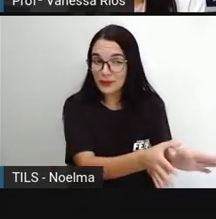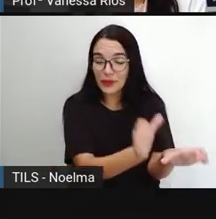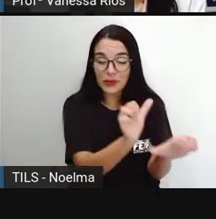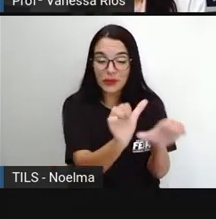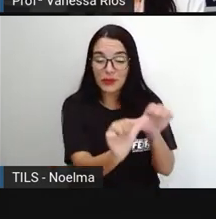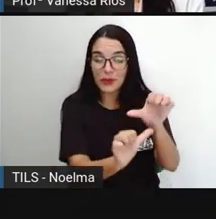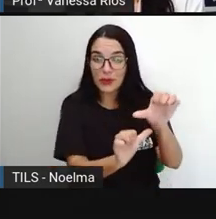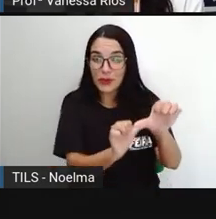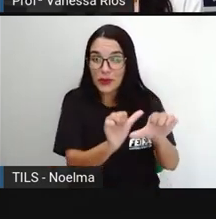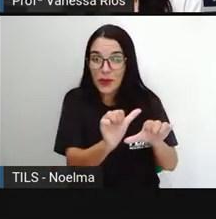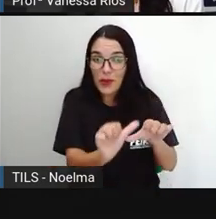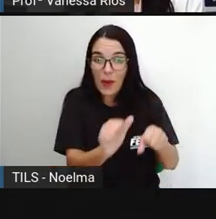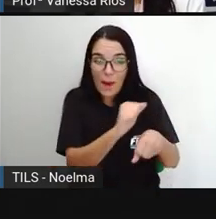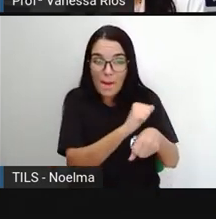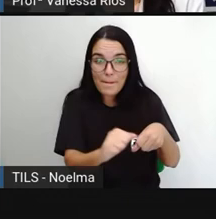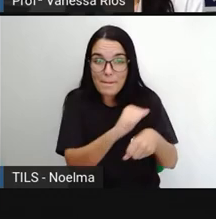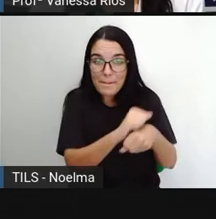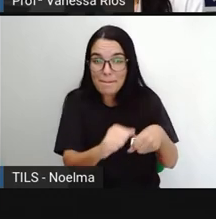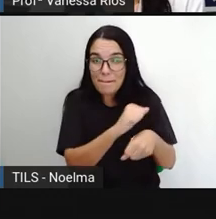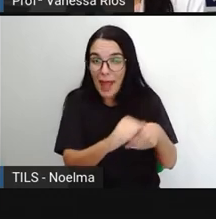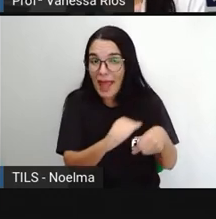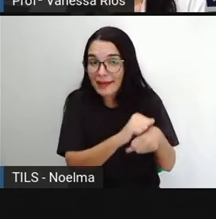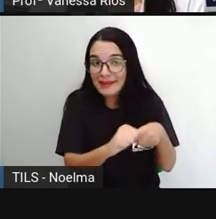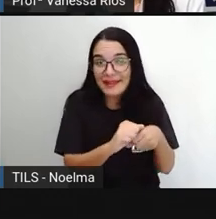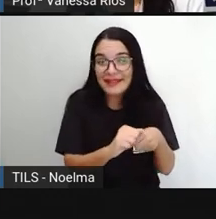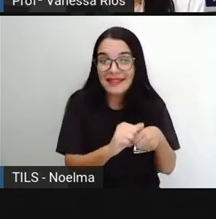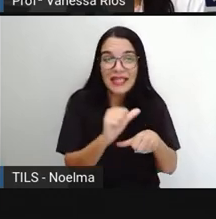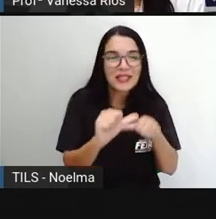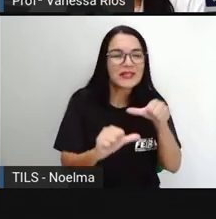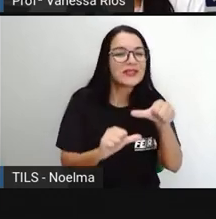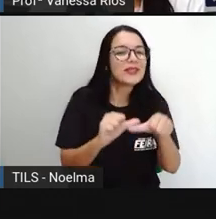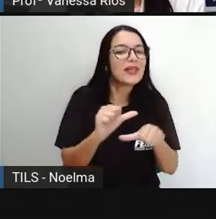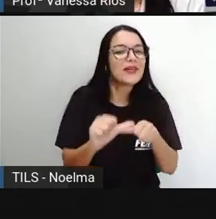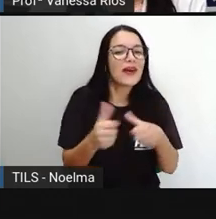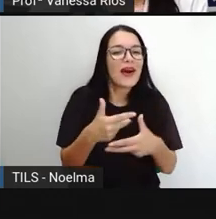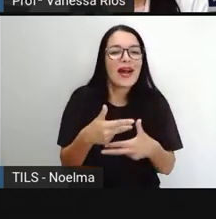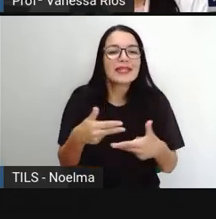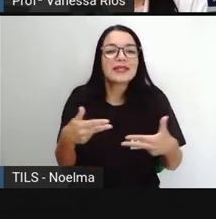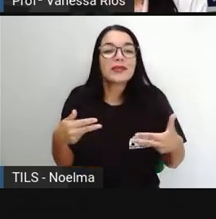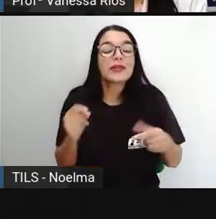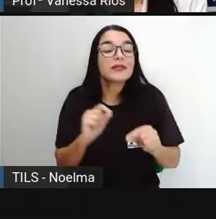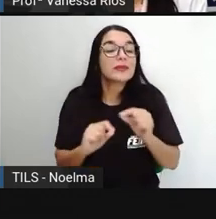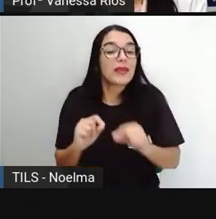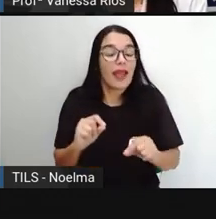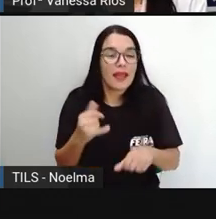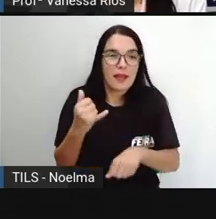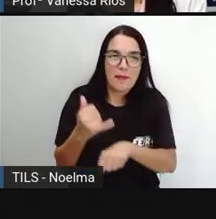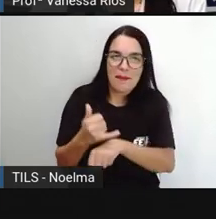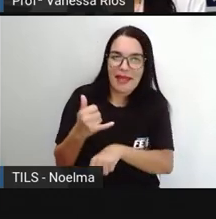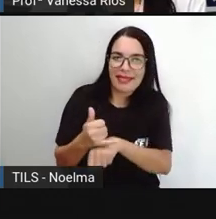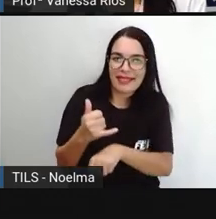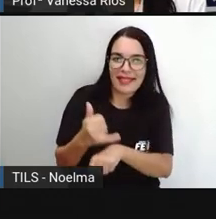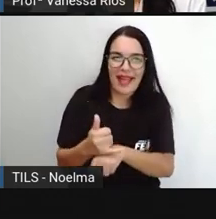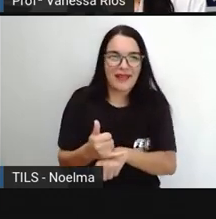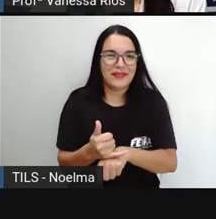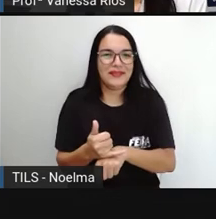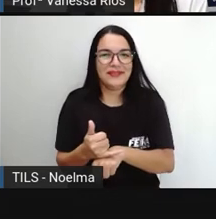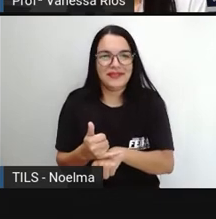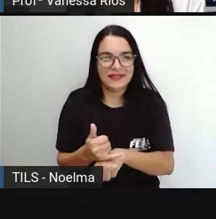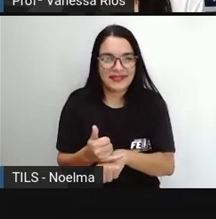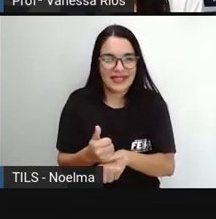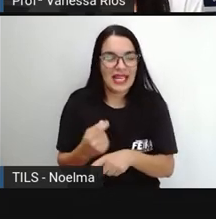foram deixados, né, de lado ou diminuiu em quantidade para dar início aí a